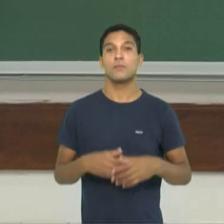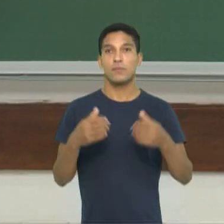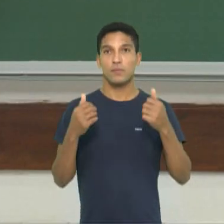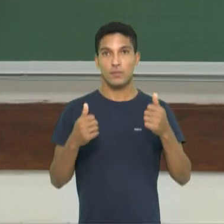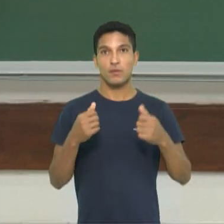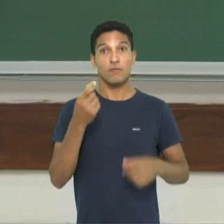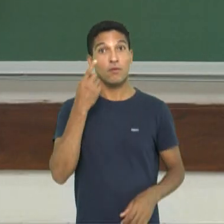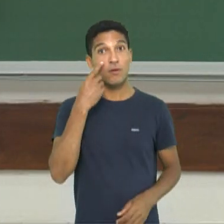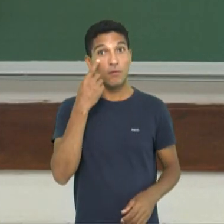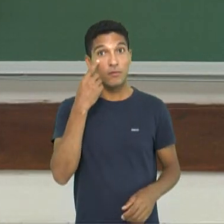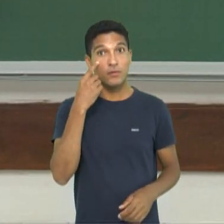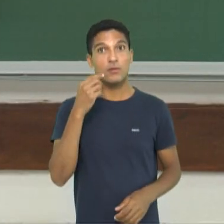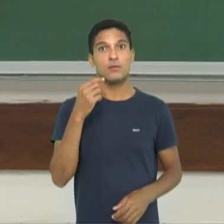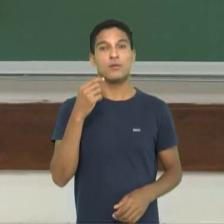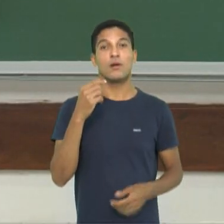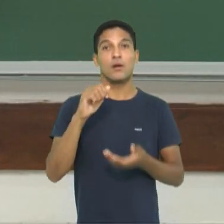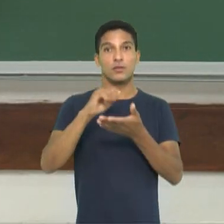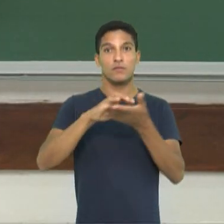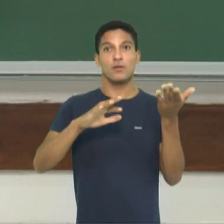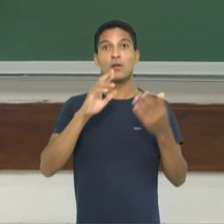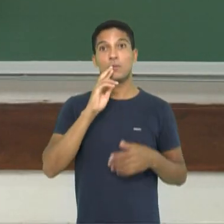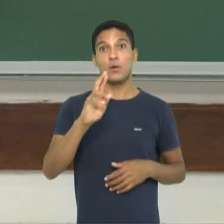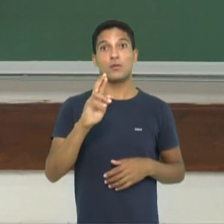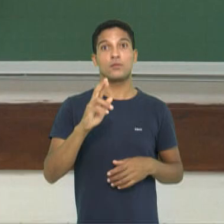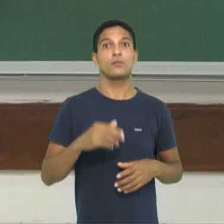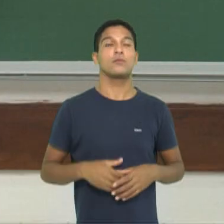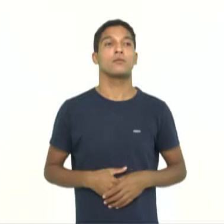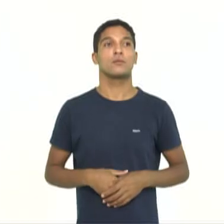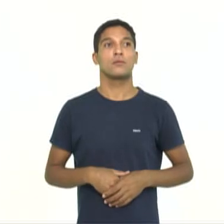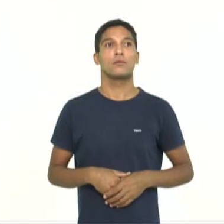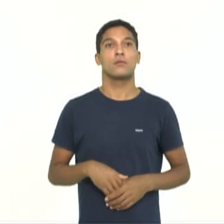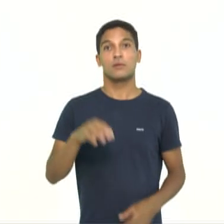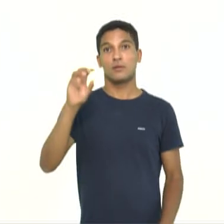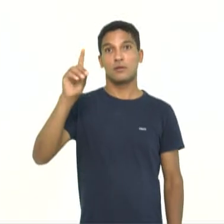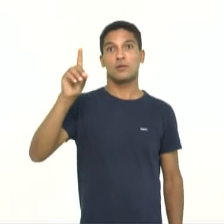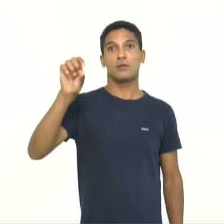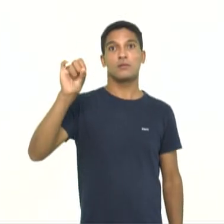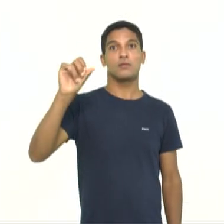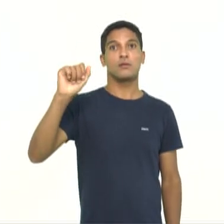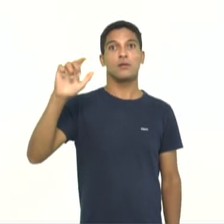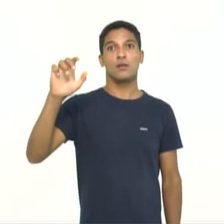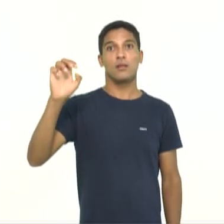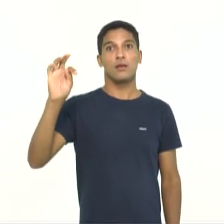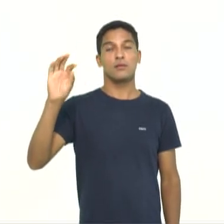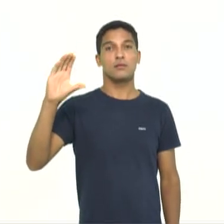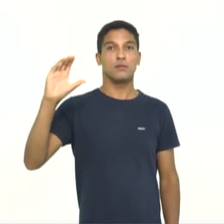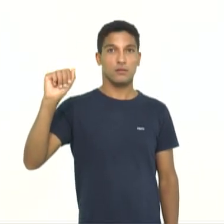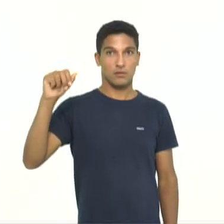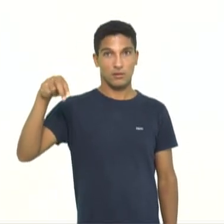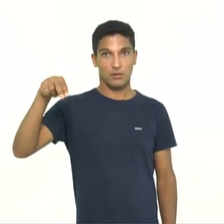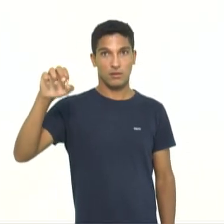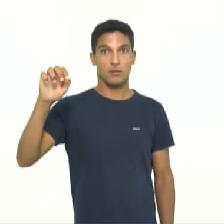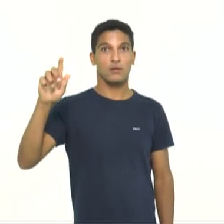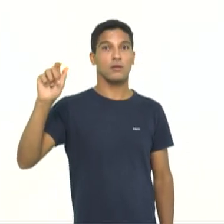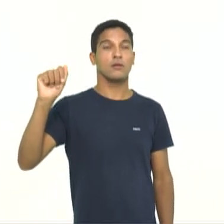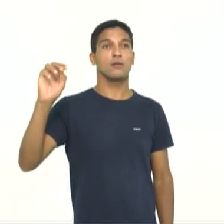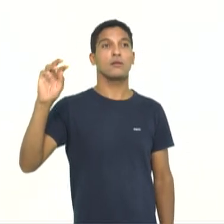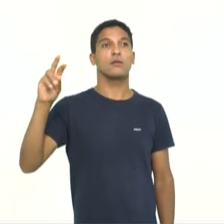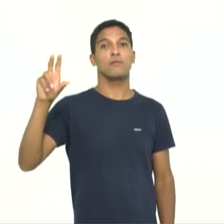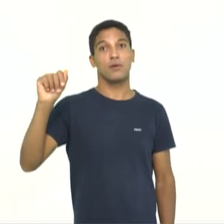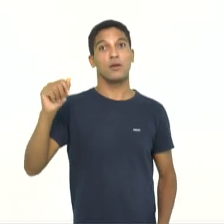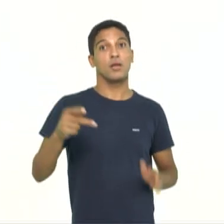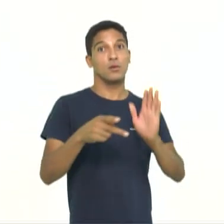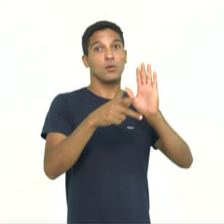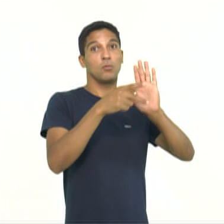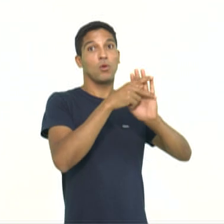Vamos conferir essa pequena atividade, então? A dialética negativa, proposta por Adorno no livro homônimo,